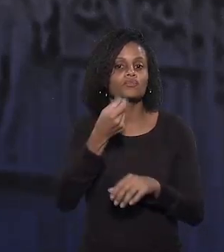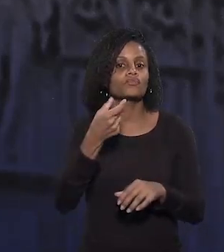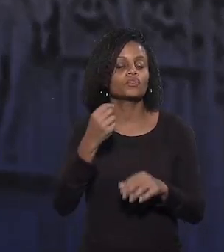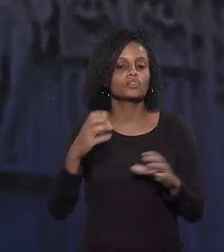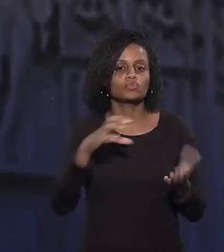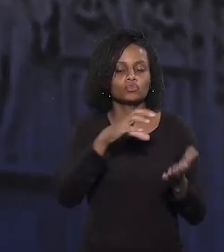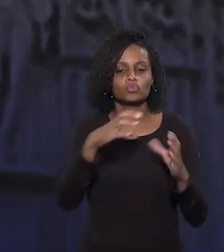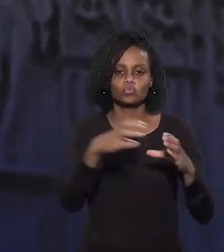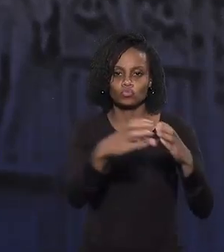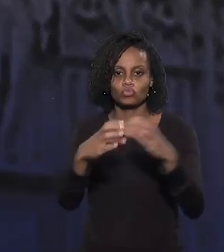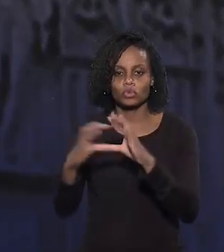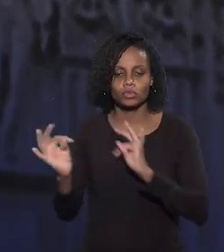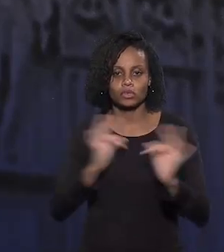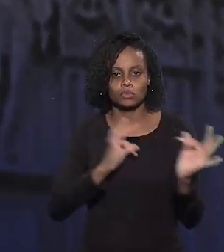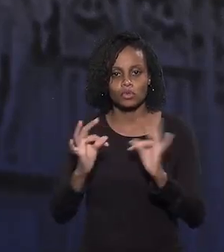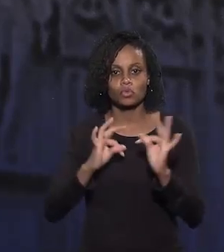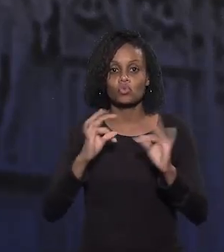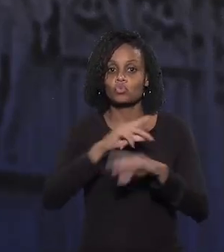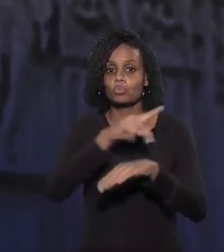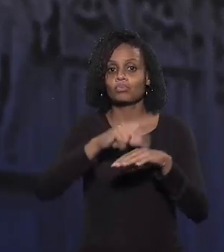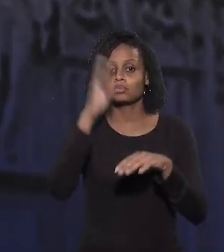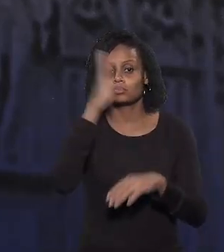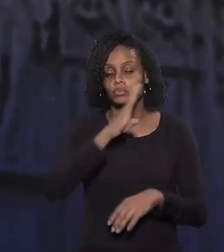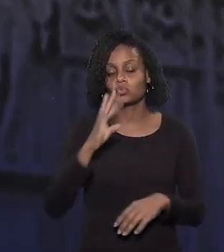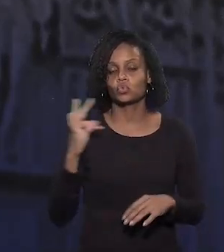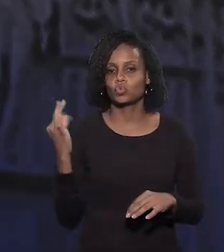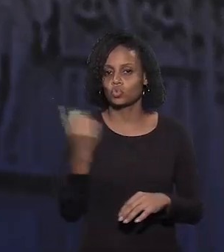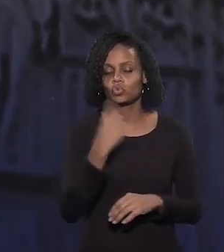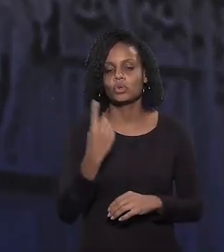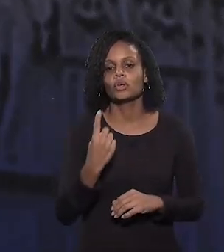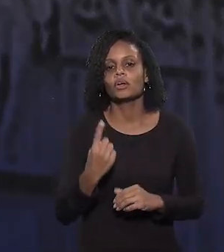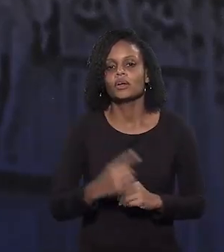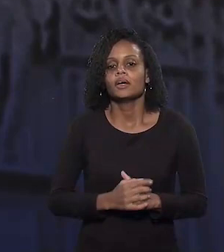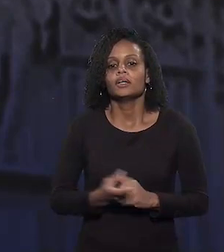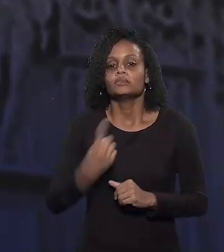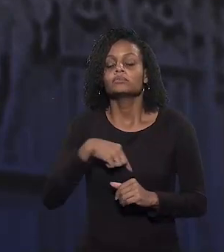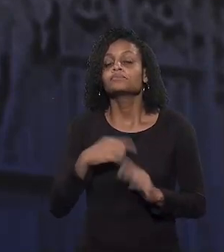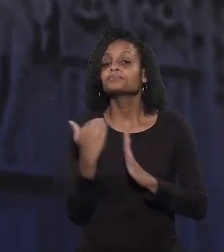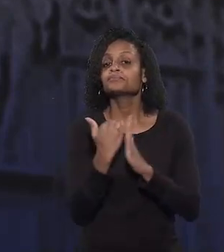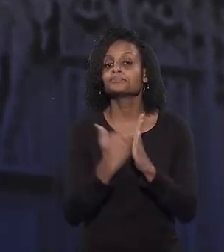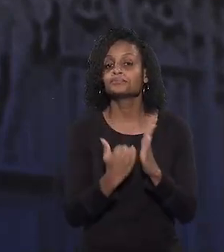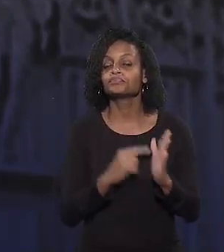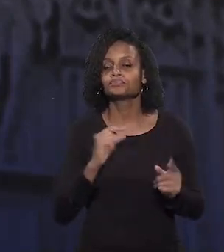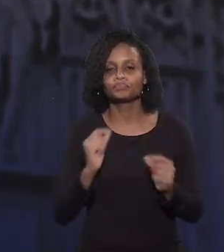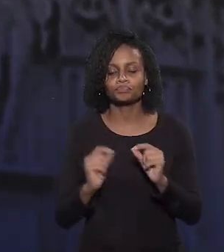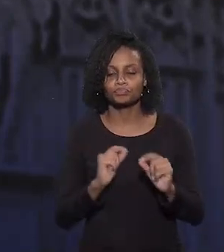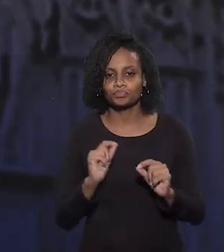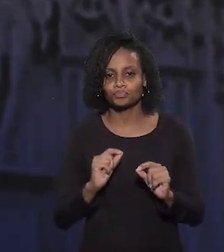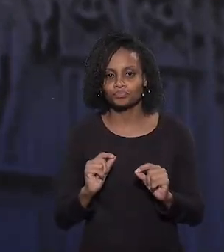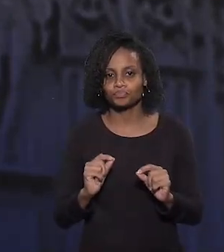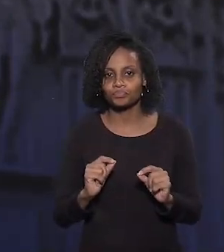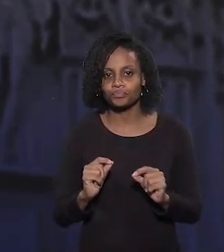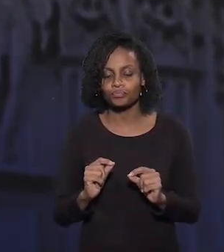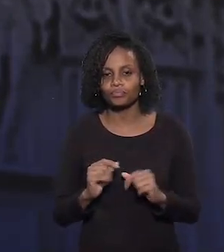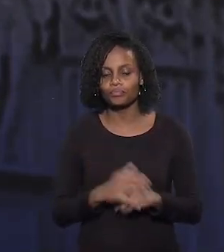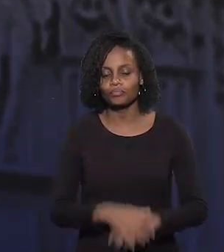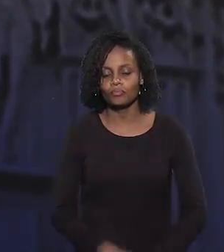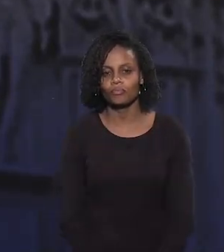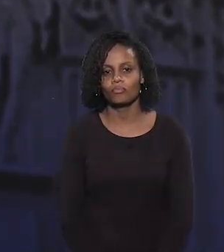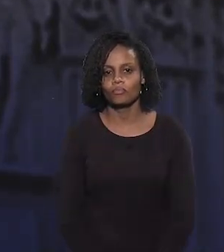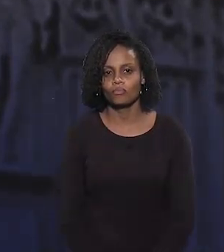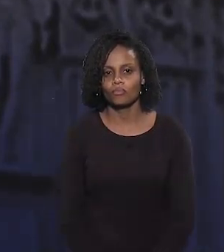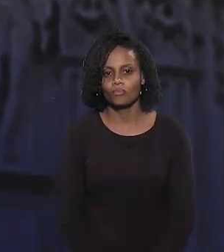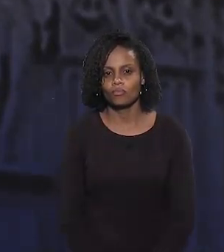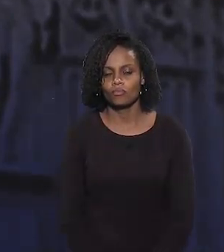todo o Brasil. O plano terapêutico que nós oferecemos compreende a